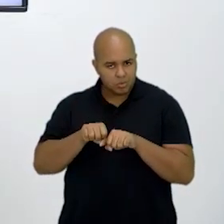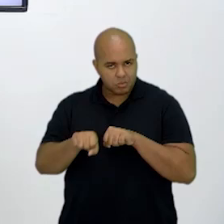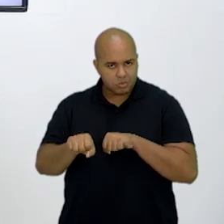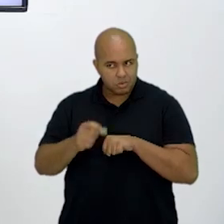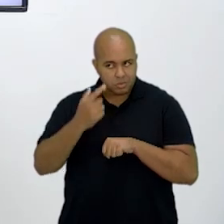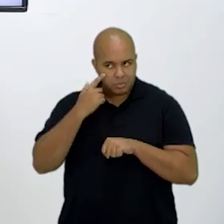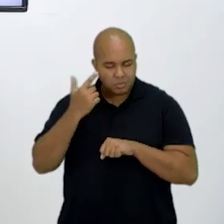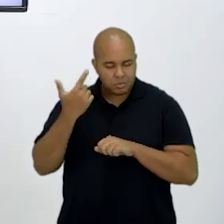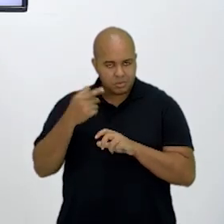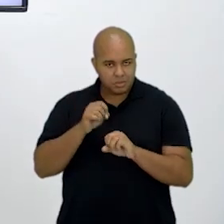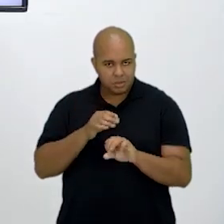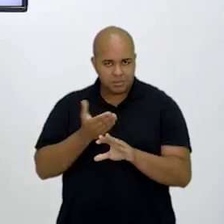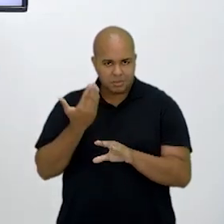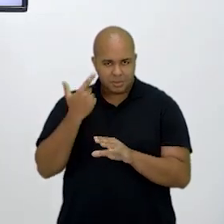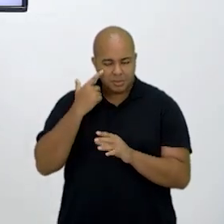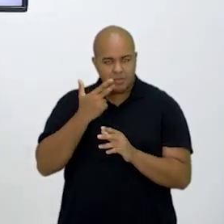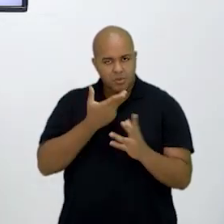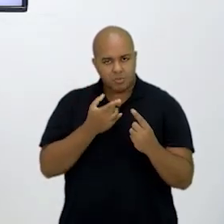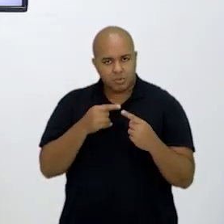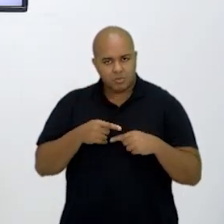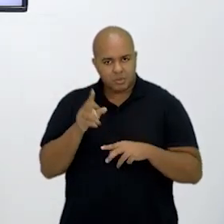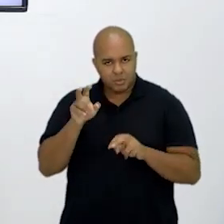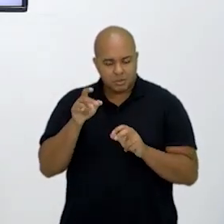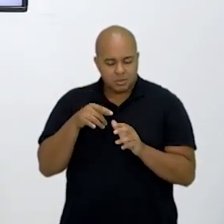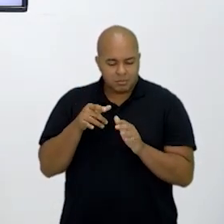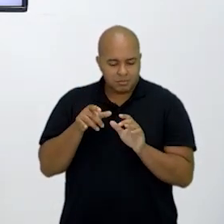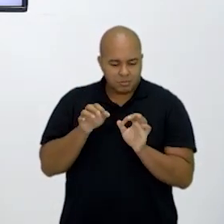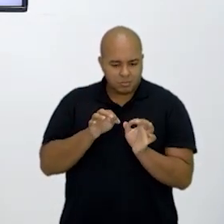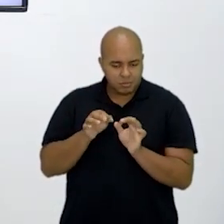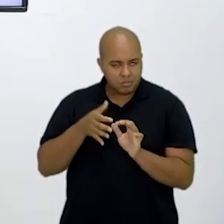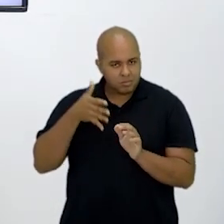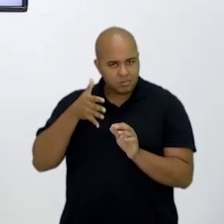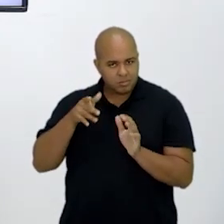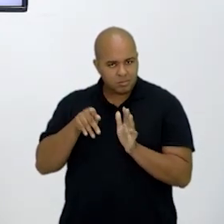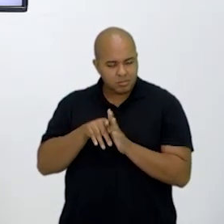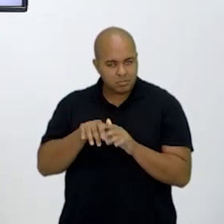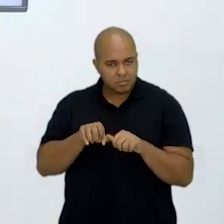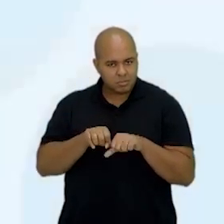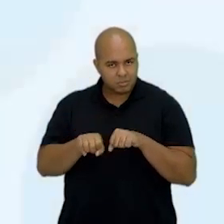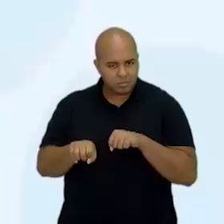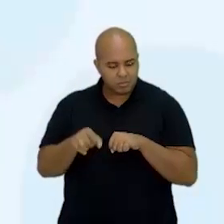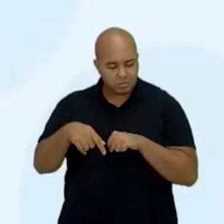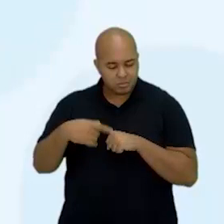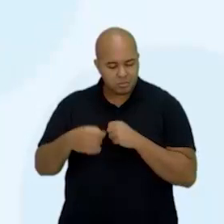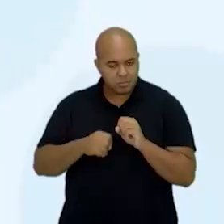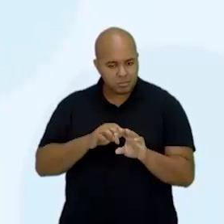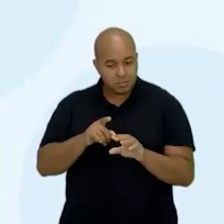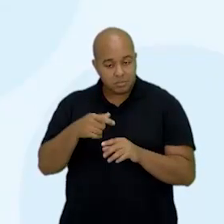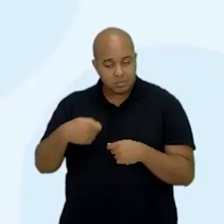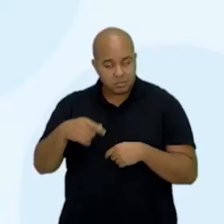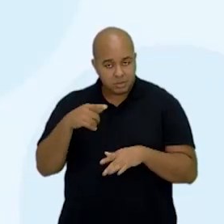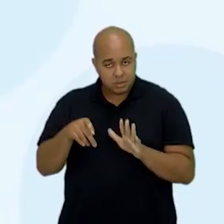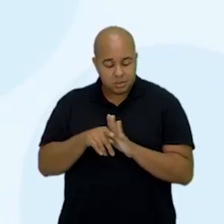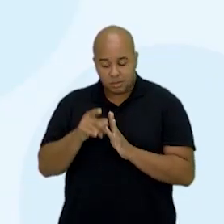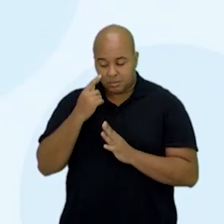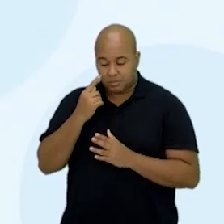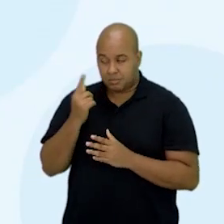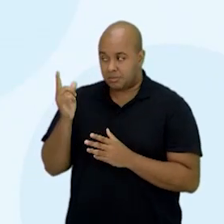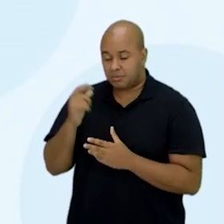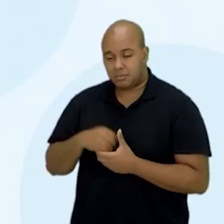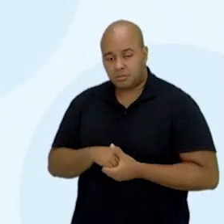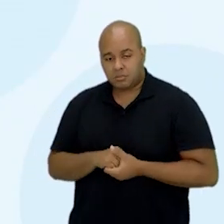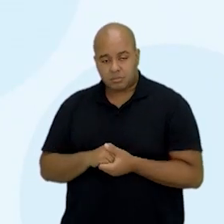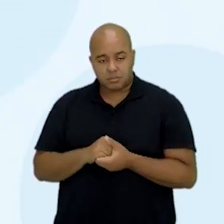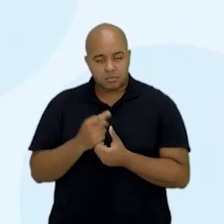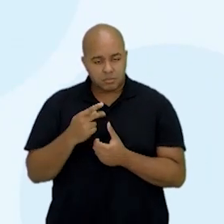a gente viu a aula passada nós falamos bastante sobre o discurso de formatura fora das classe unir para esta aula Você precisará